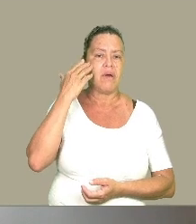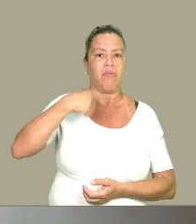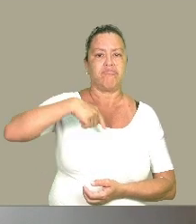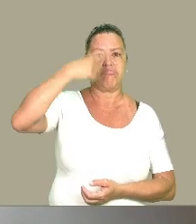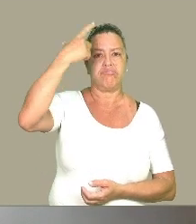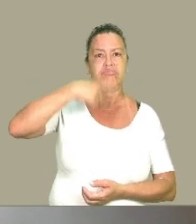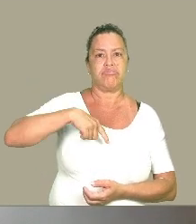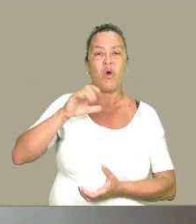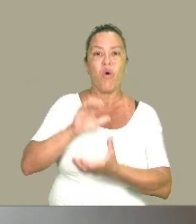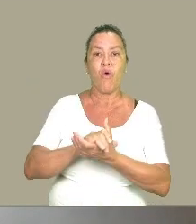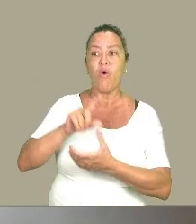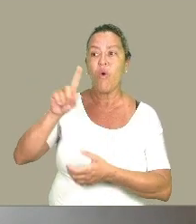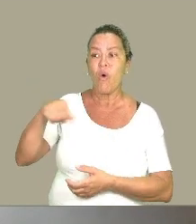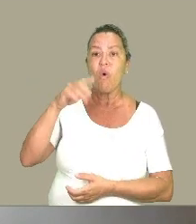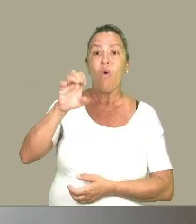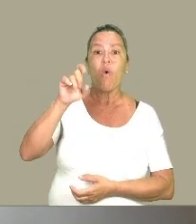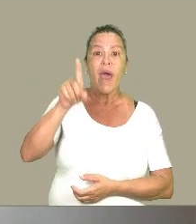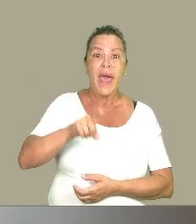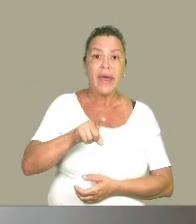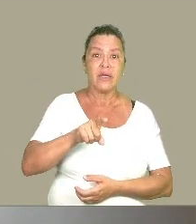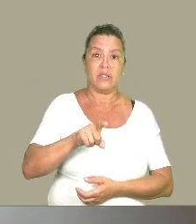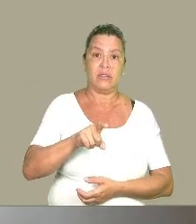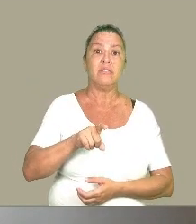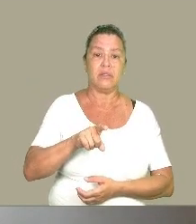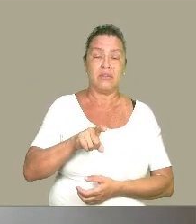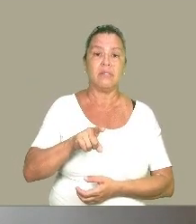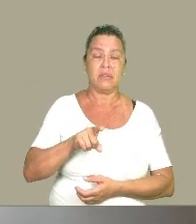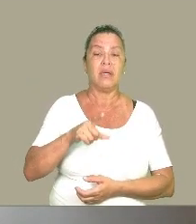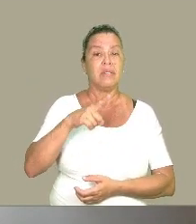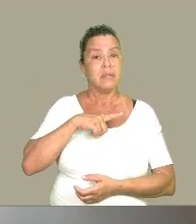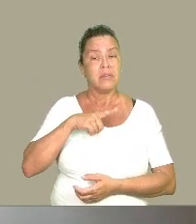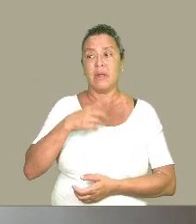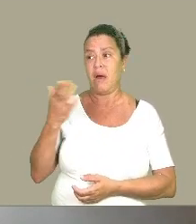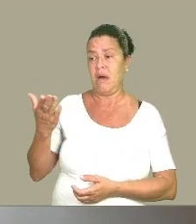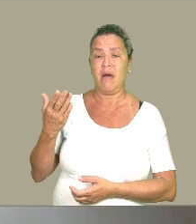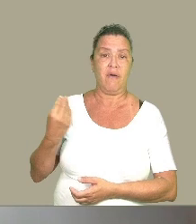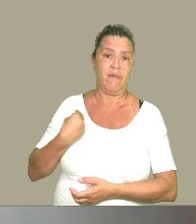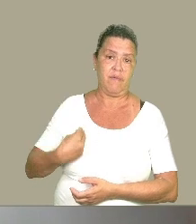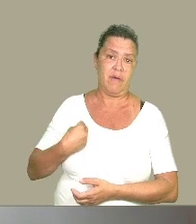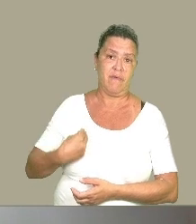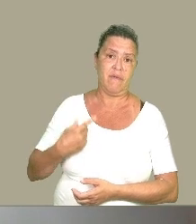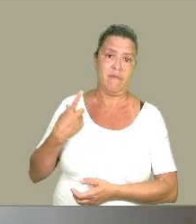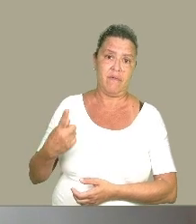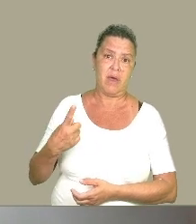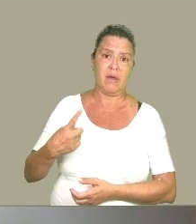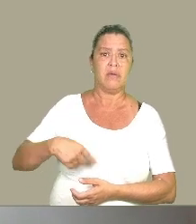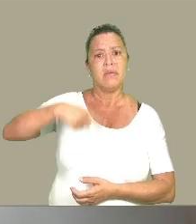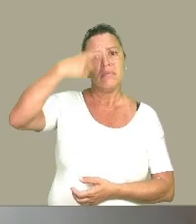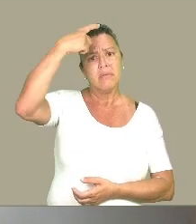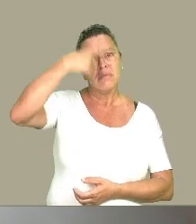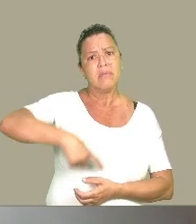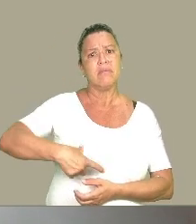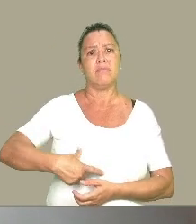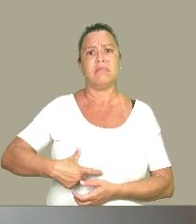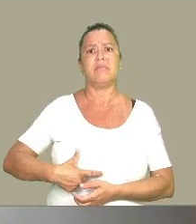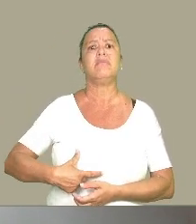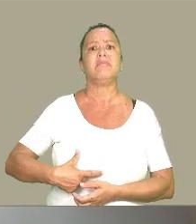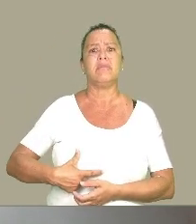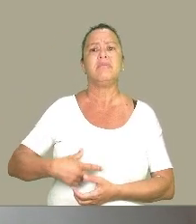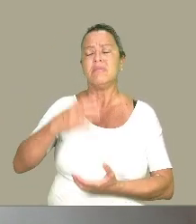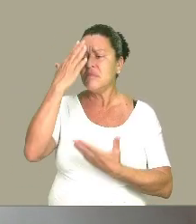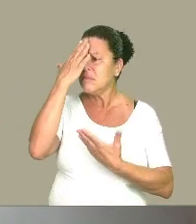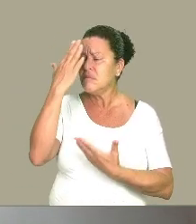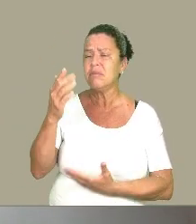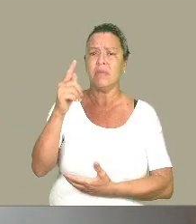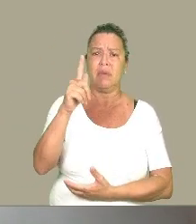o ex-marido ou a ex-esposa ocuparam, né? E ter uma postura de gratidão